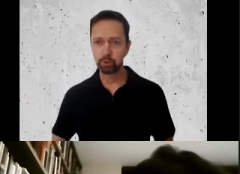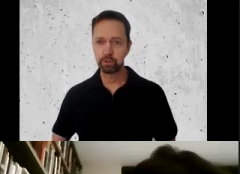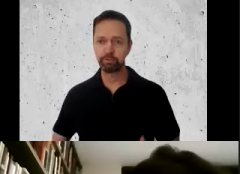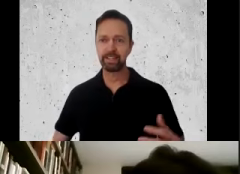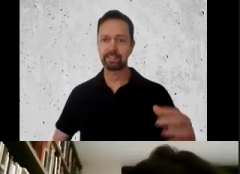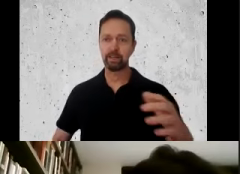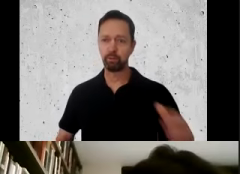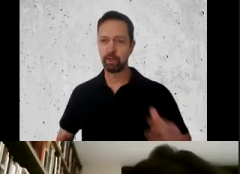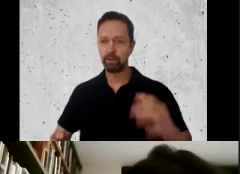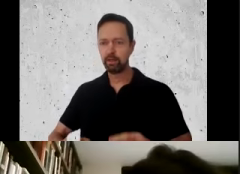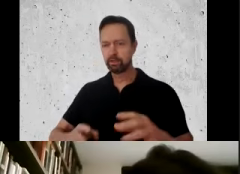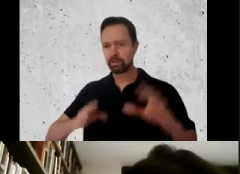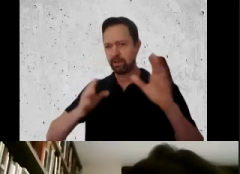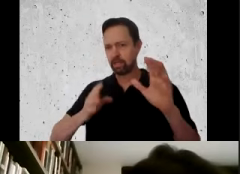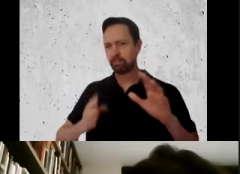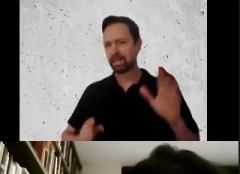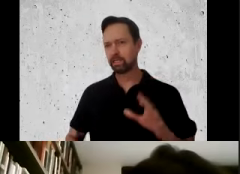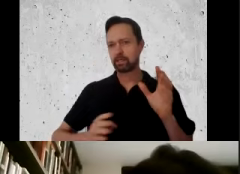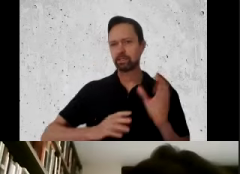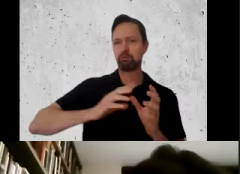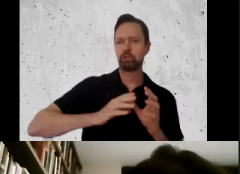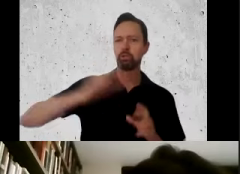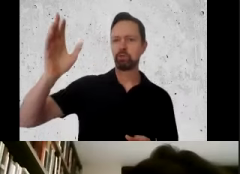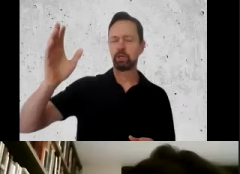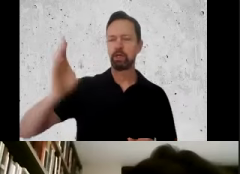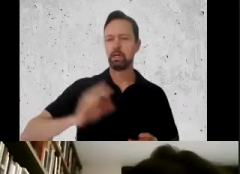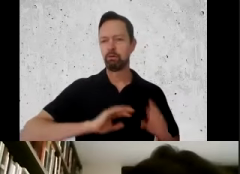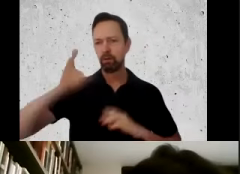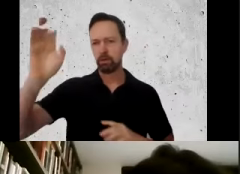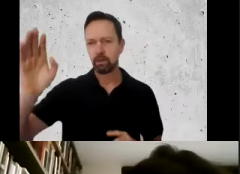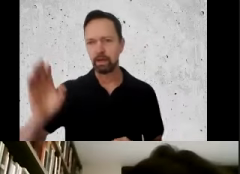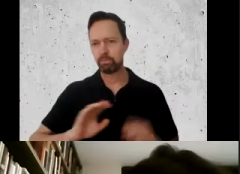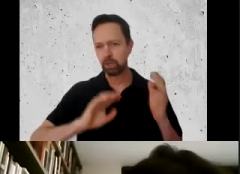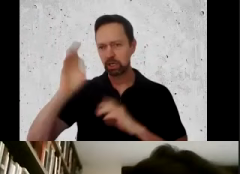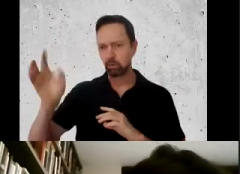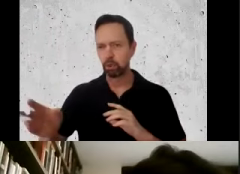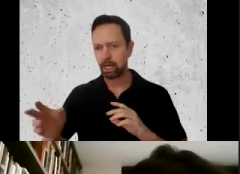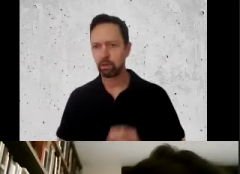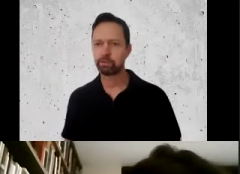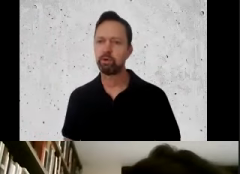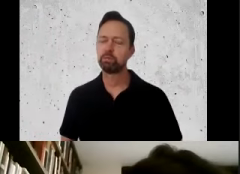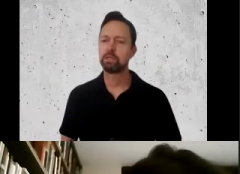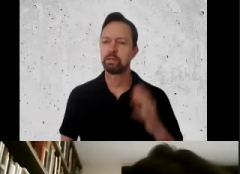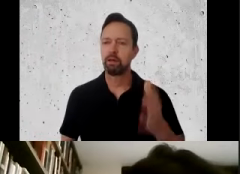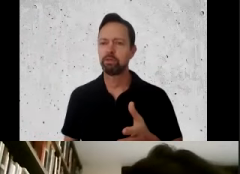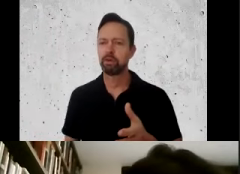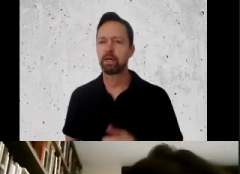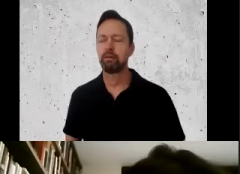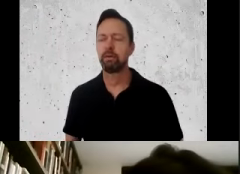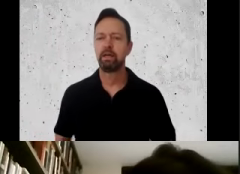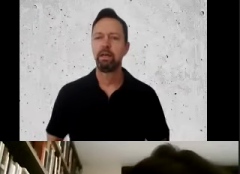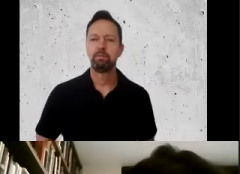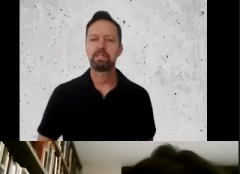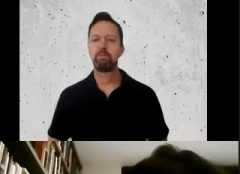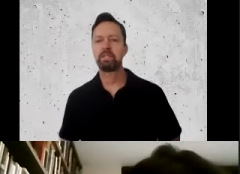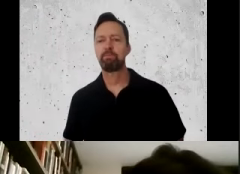sem custos de fricção, né? Você vai ter balística, se der um tiro de um canhão, aí você pode calcular com as fórmulas aonde vai cair